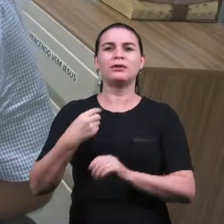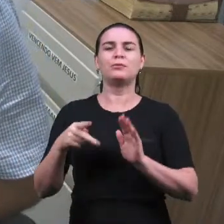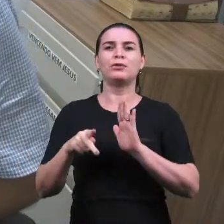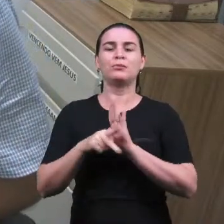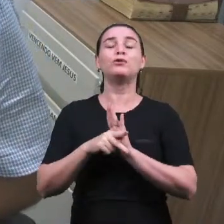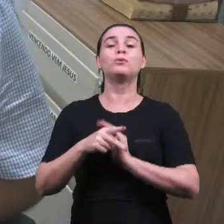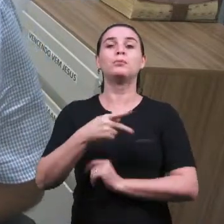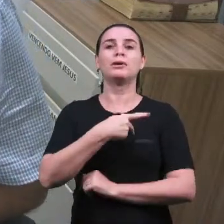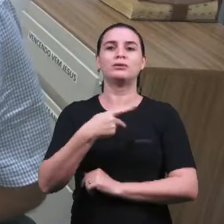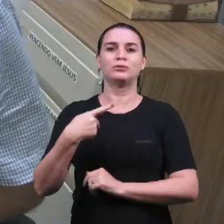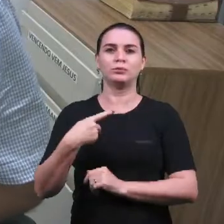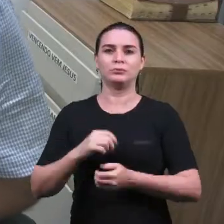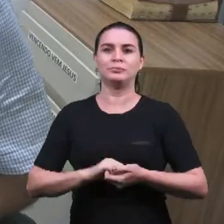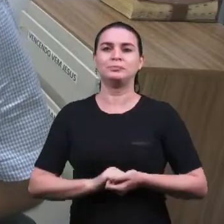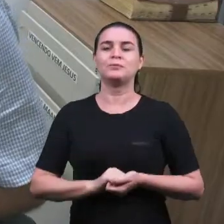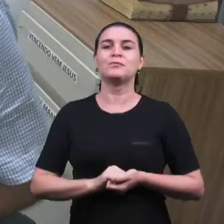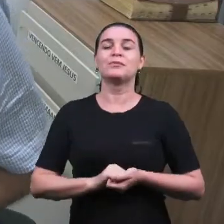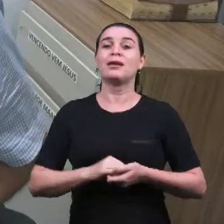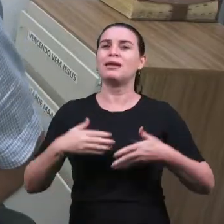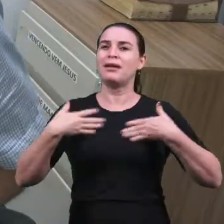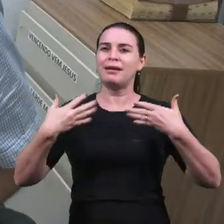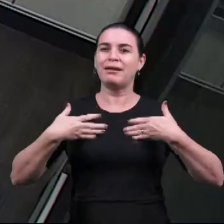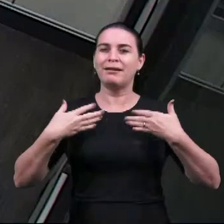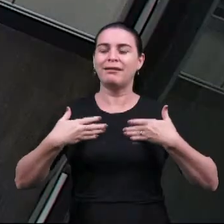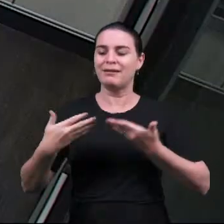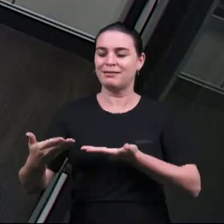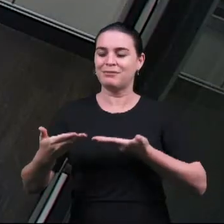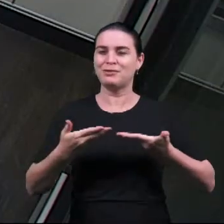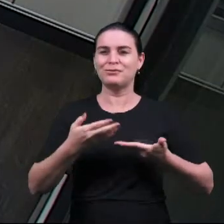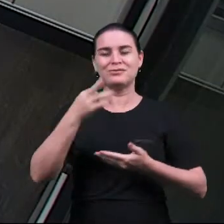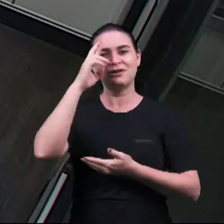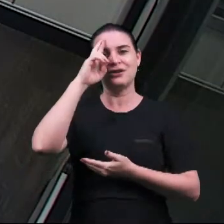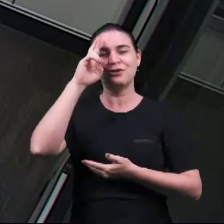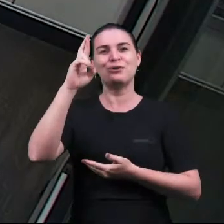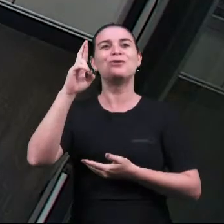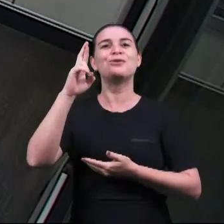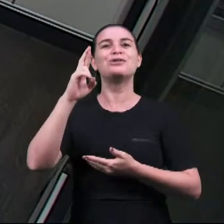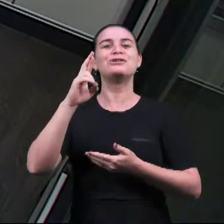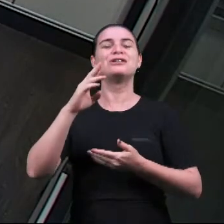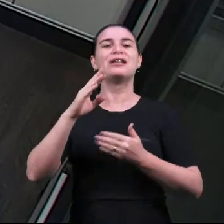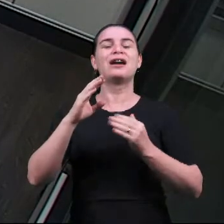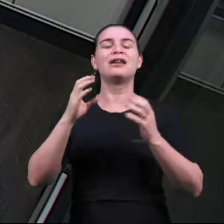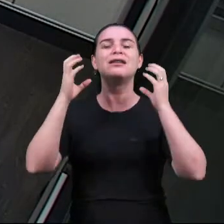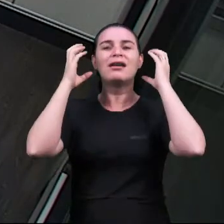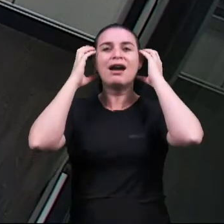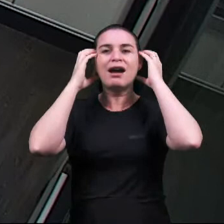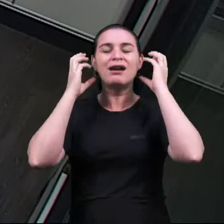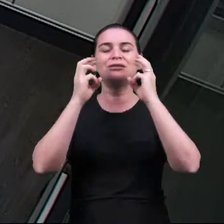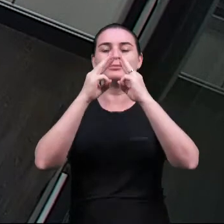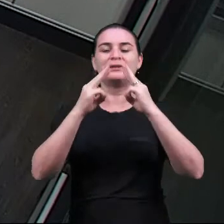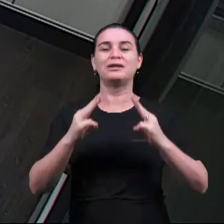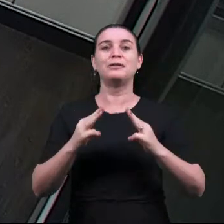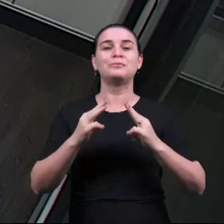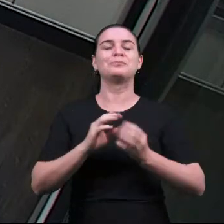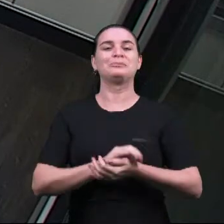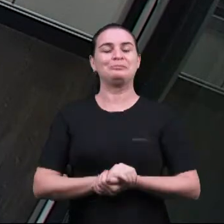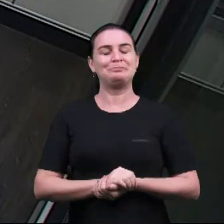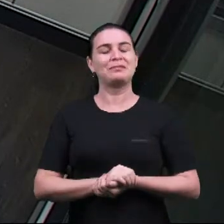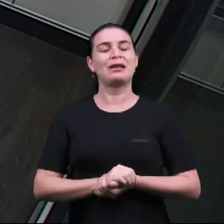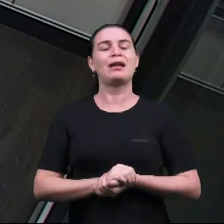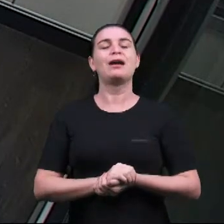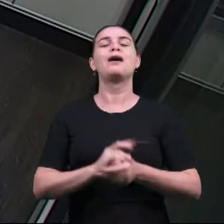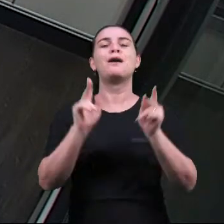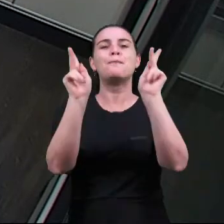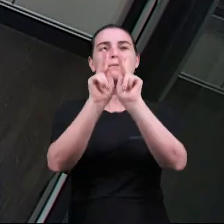Pastor, a paz do Senhor, uma alegria recebê-lo nessa noite aqui na Rádio Manaim, pastor. Paz do Senhor Kleber, paz do Senhor a todos os irmãos. Uma alegria estar